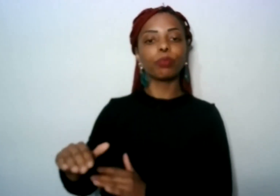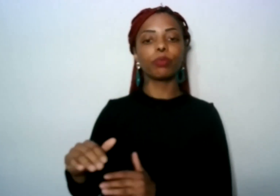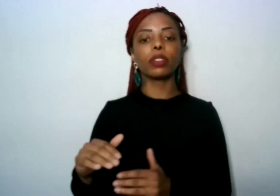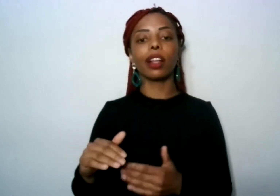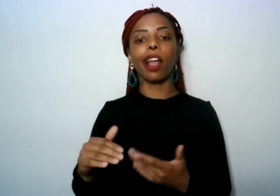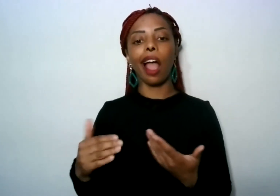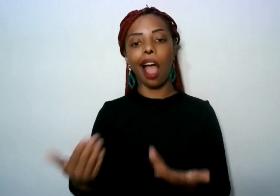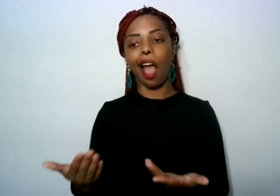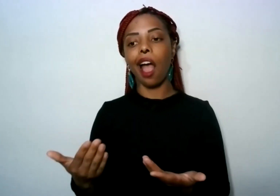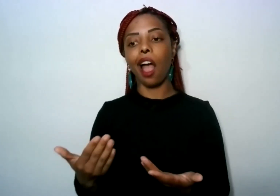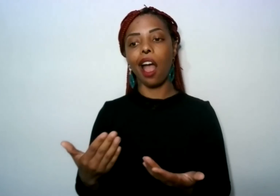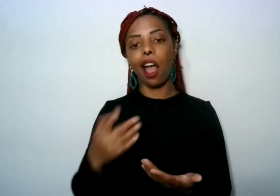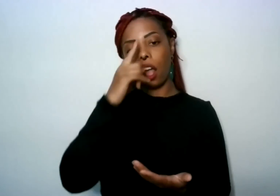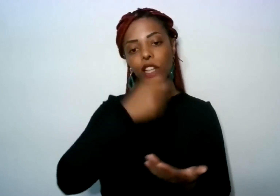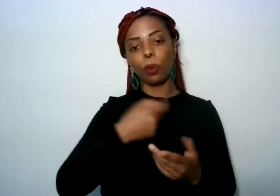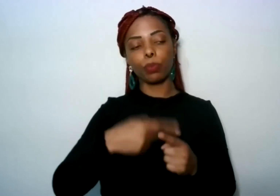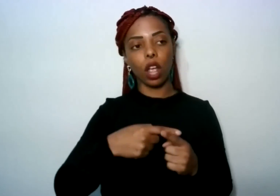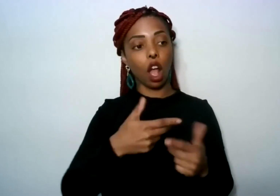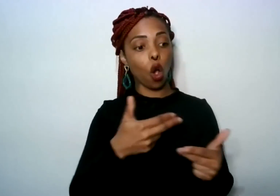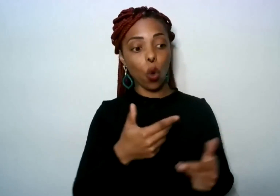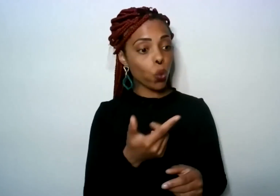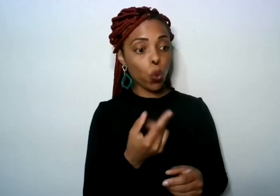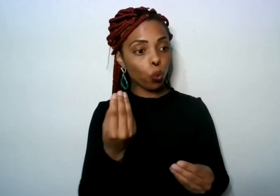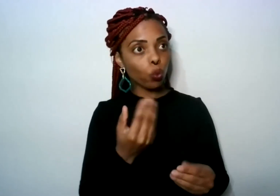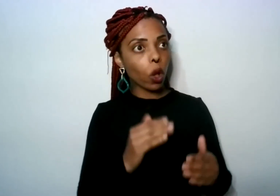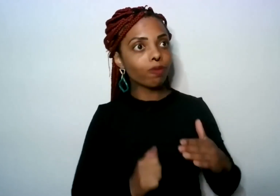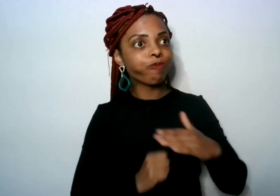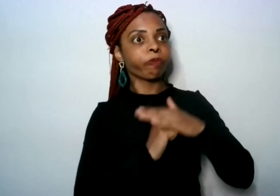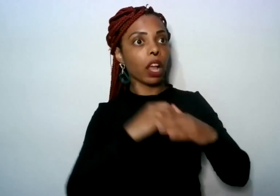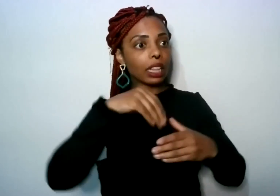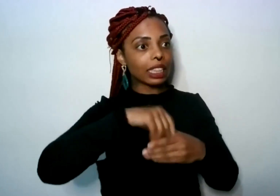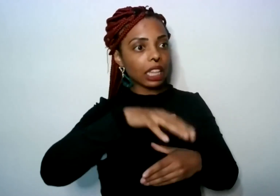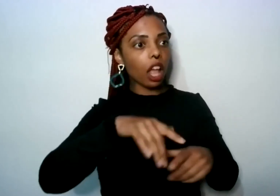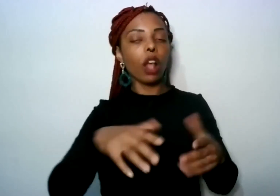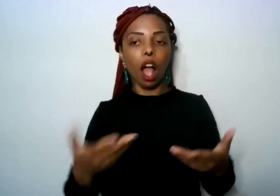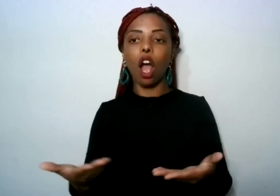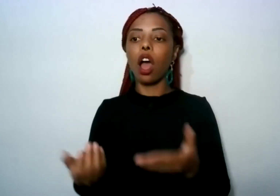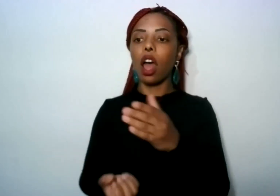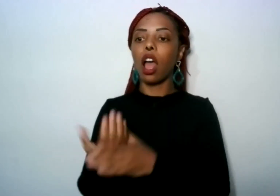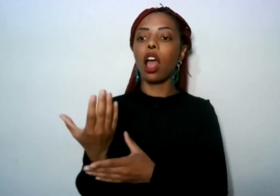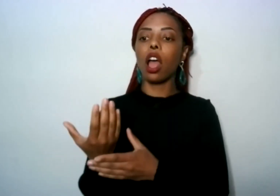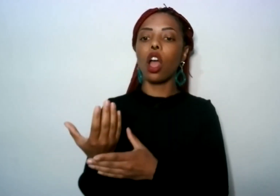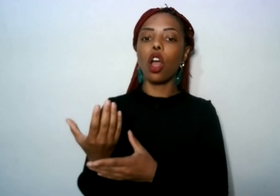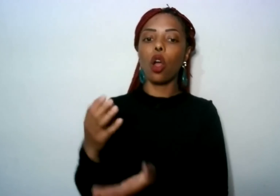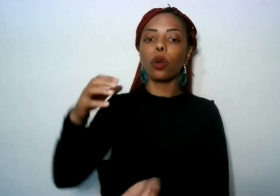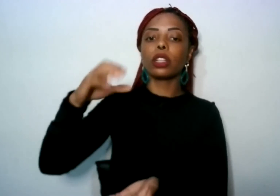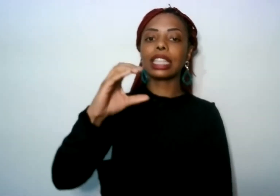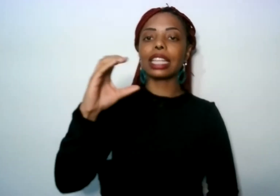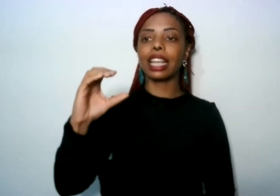esse acervo que não cabia na biblioteca constituir o que a gente conhece hoje do Centro Cultural São Paulo